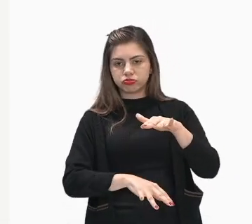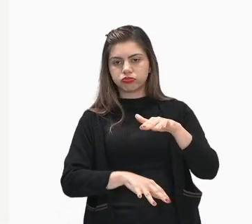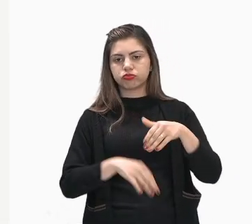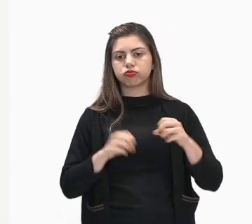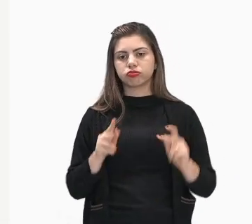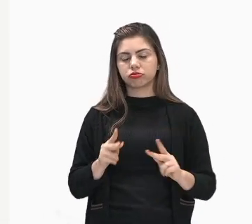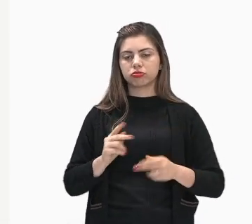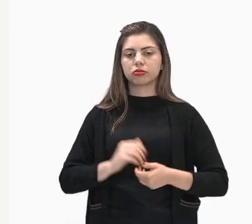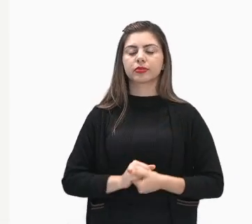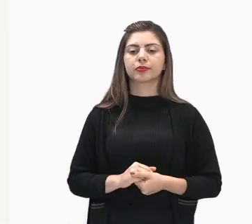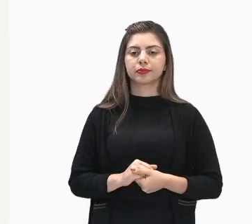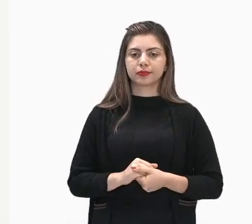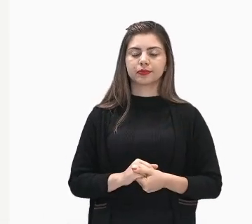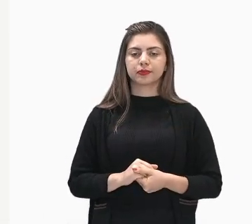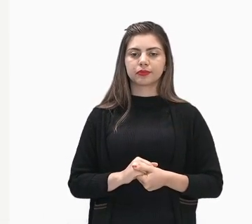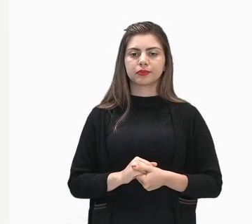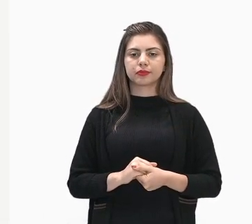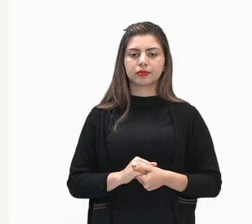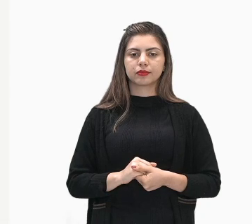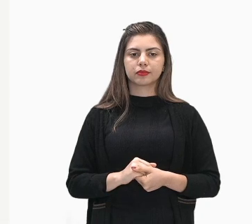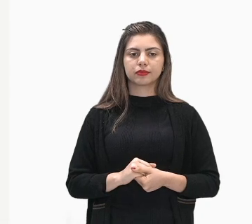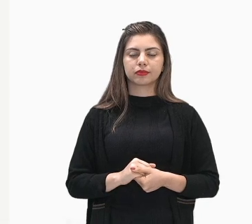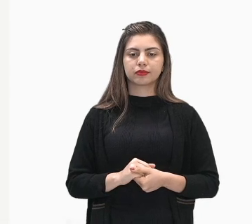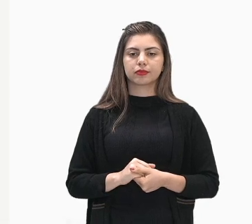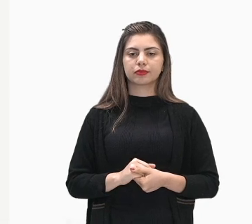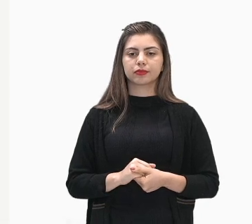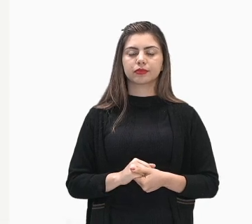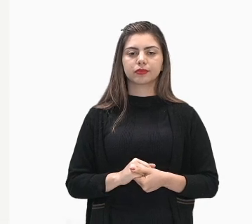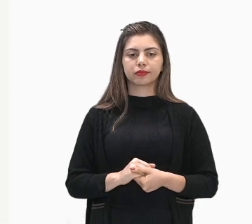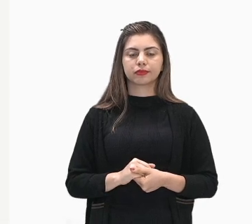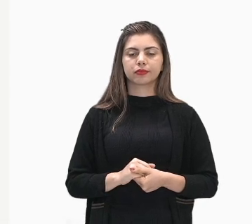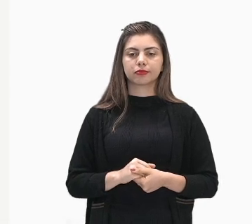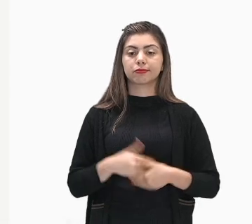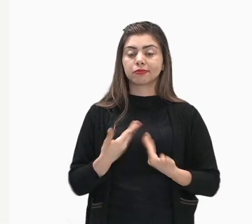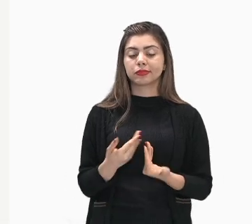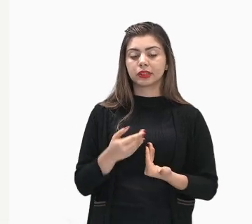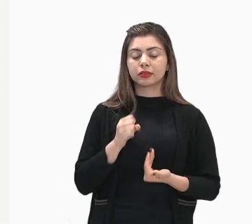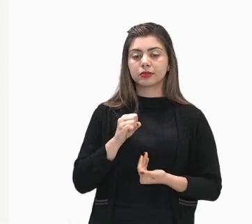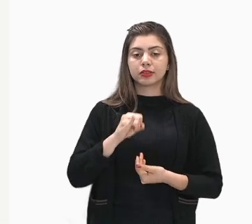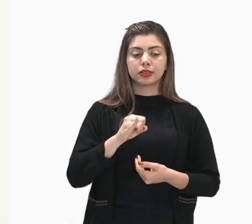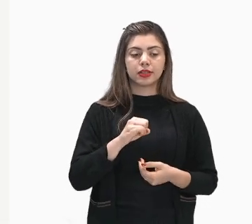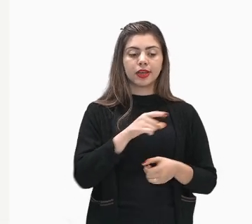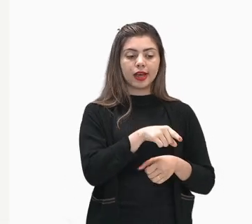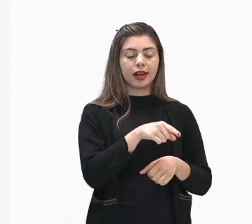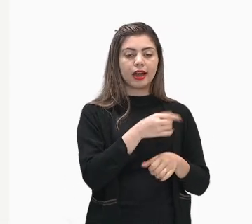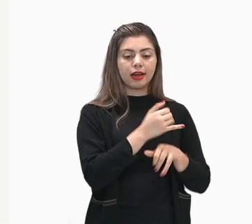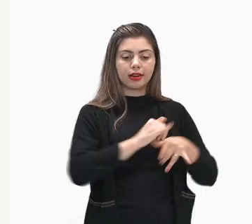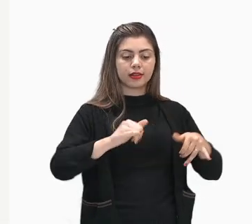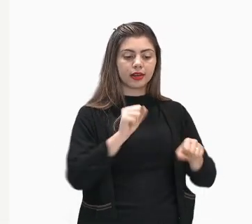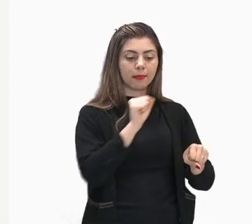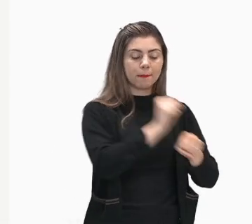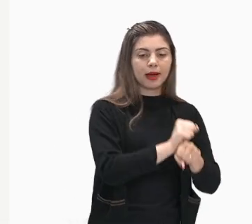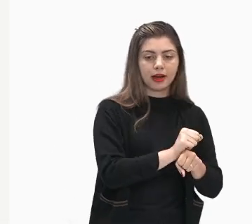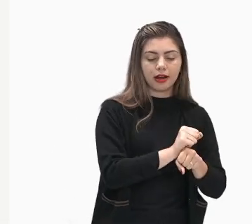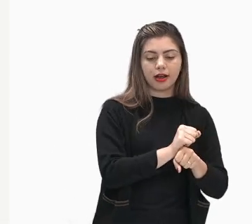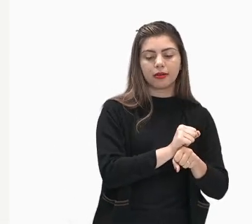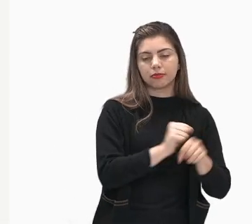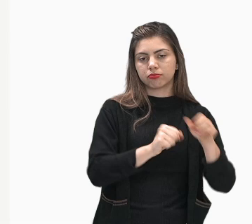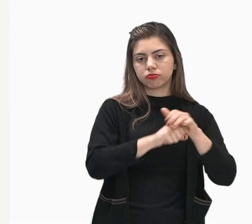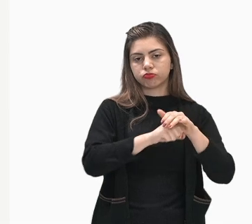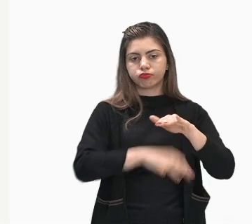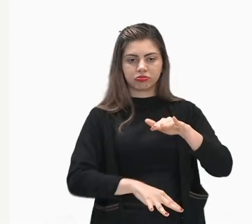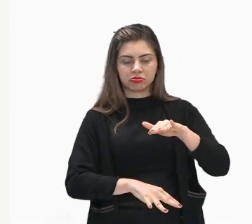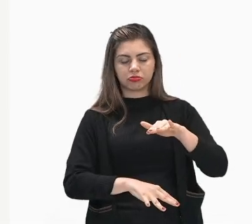lá, ele então não tem a propriedade de atrair o ferro.